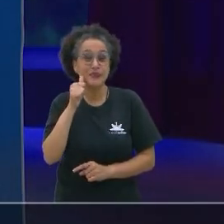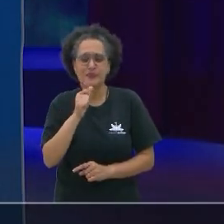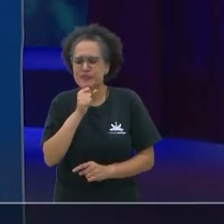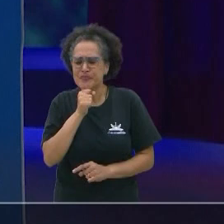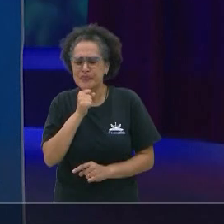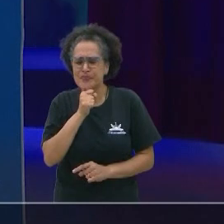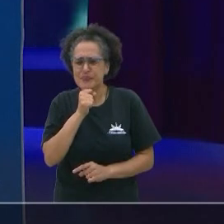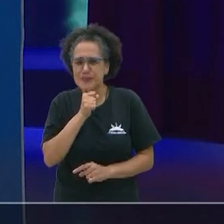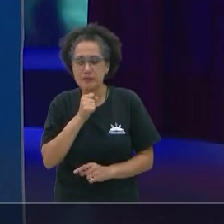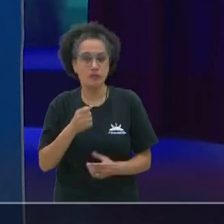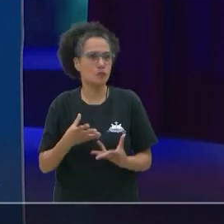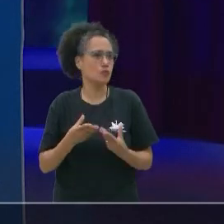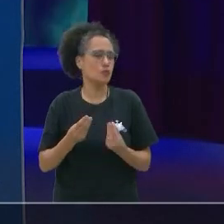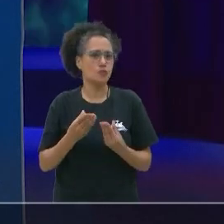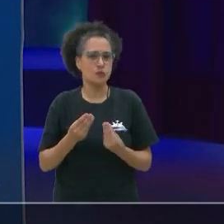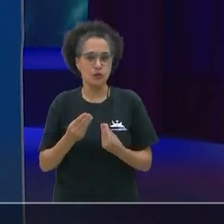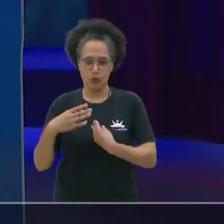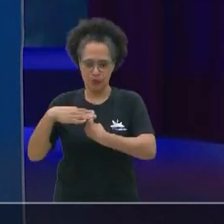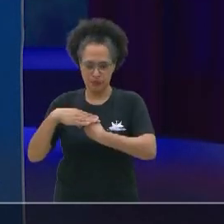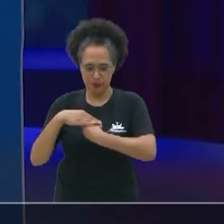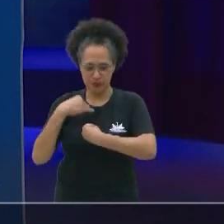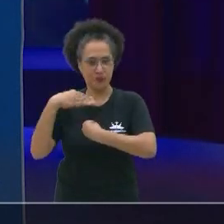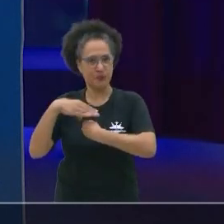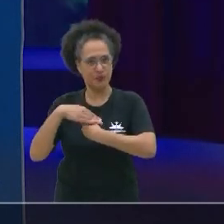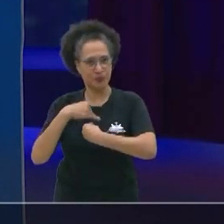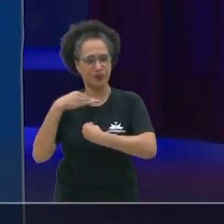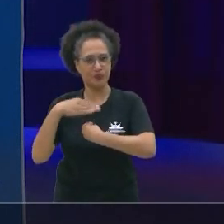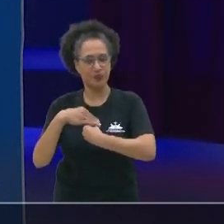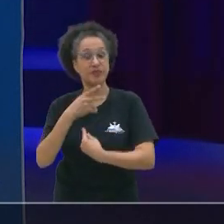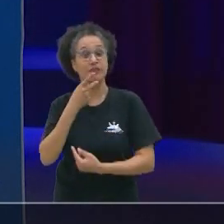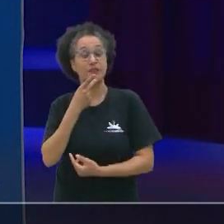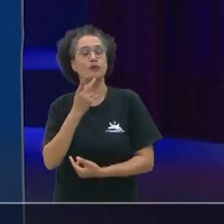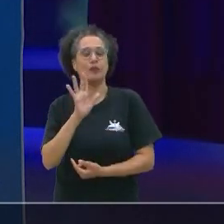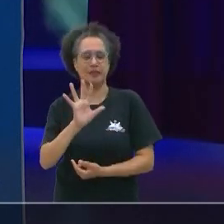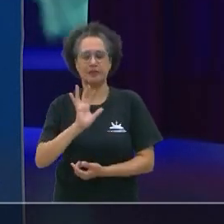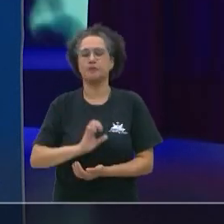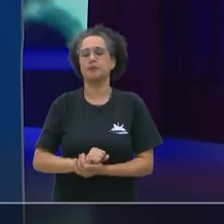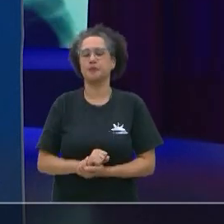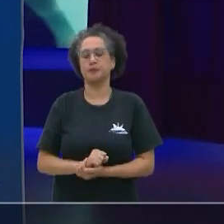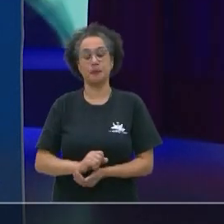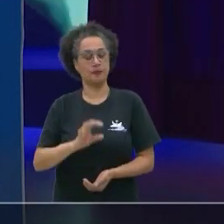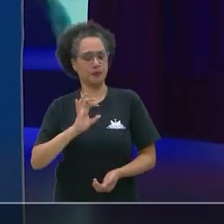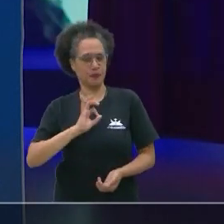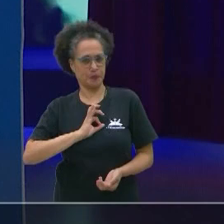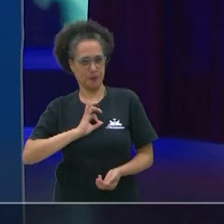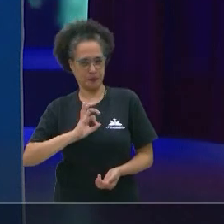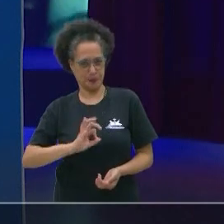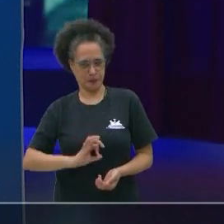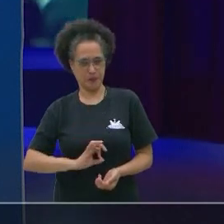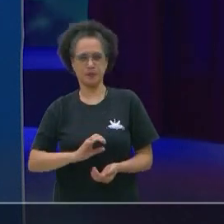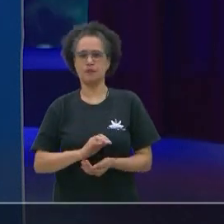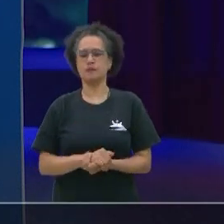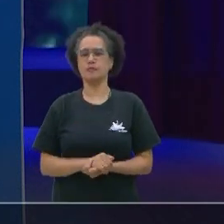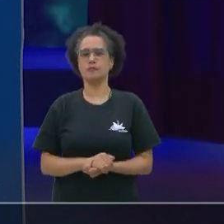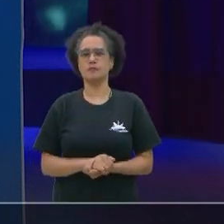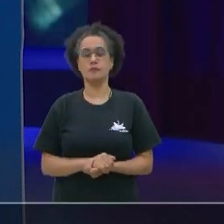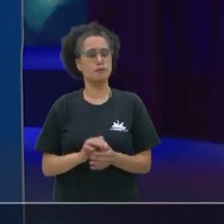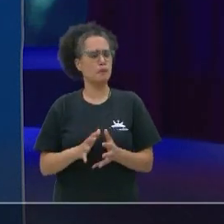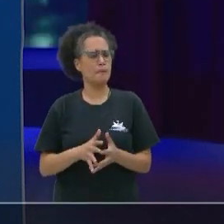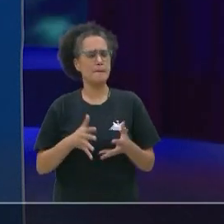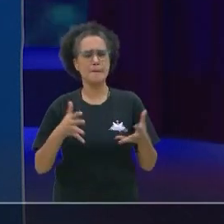entre tantos conselhos, ela me disse assim: padre, a maior